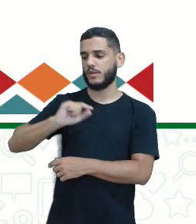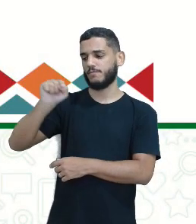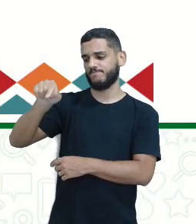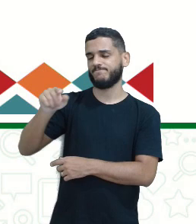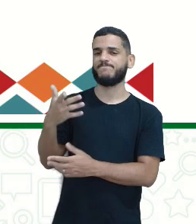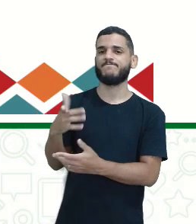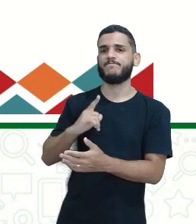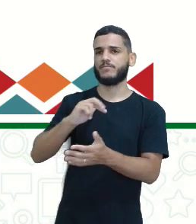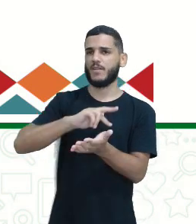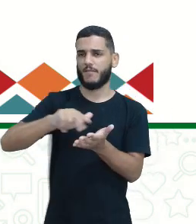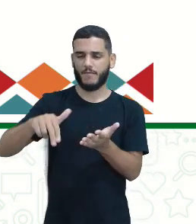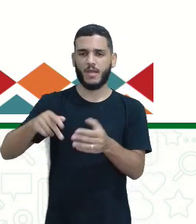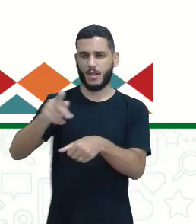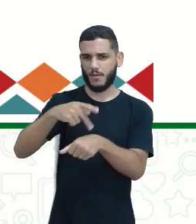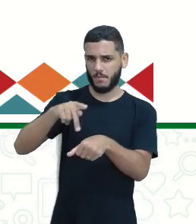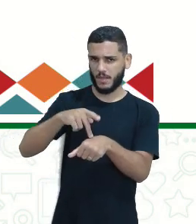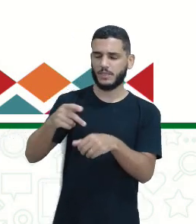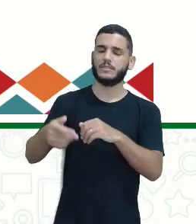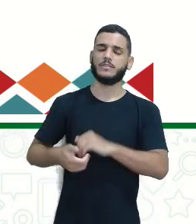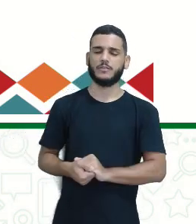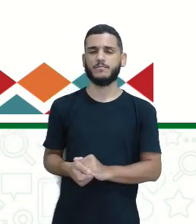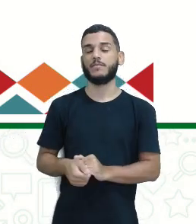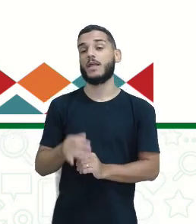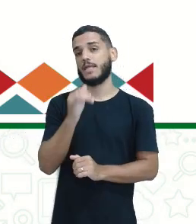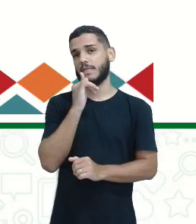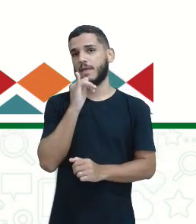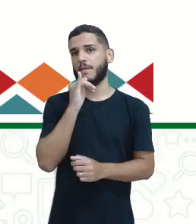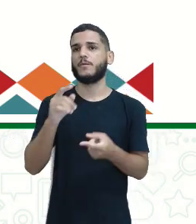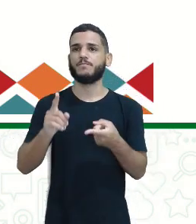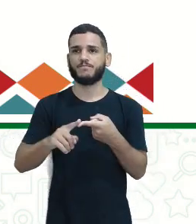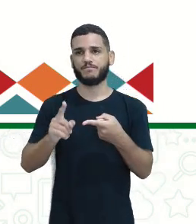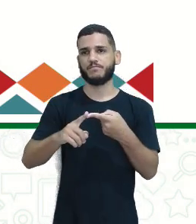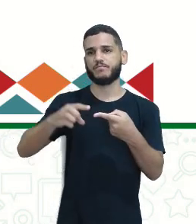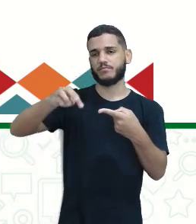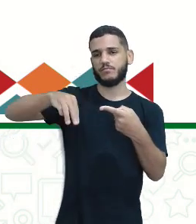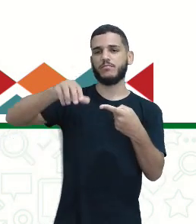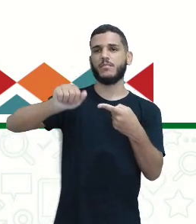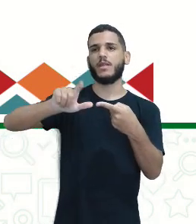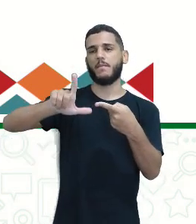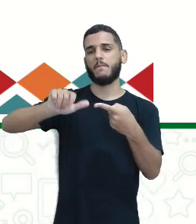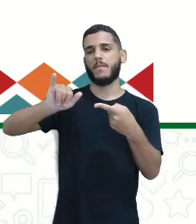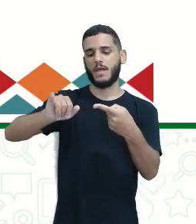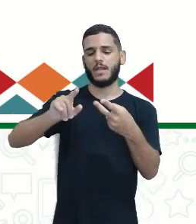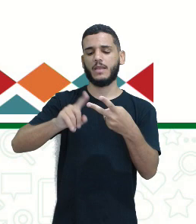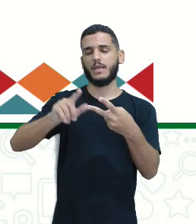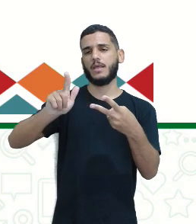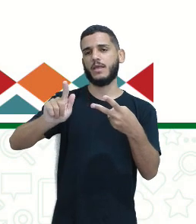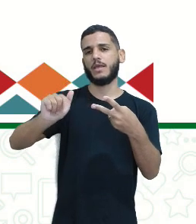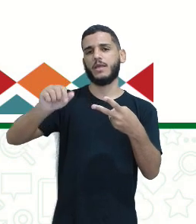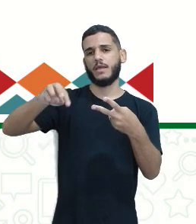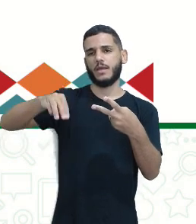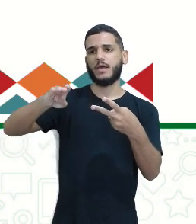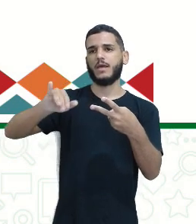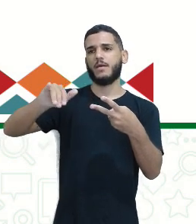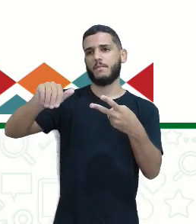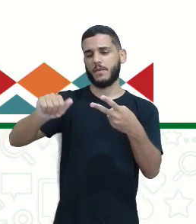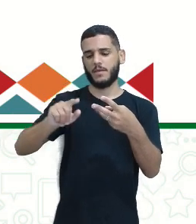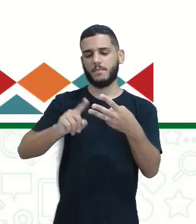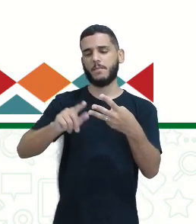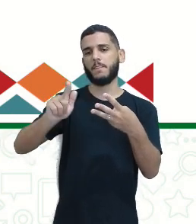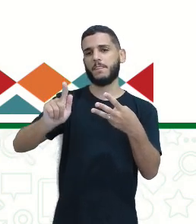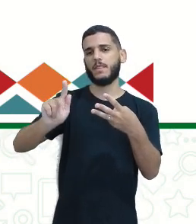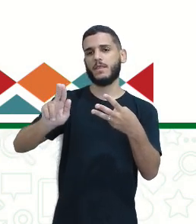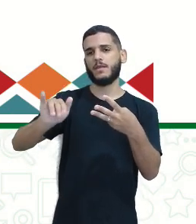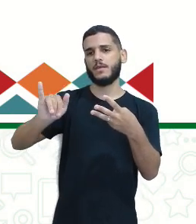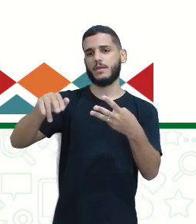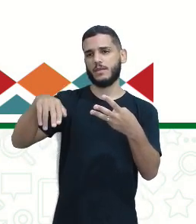sociedades de vários países da África Ocidental, como, por exemplo, Mali, Gâmbia, Guiné, Senegal, como a gente viu na